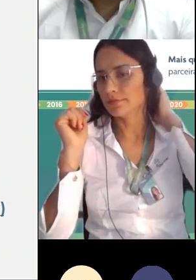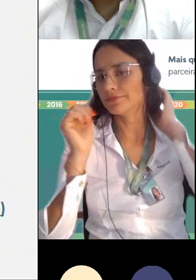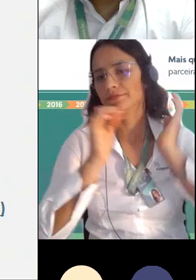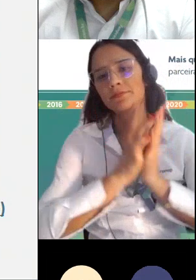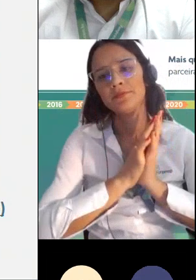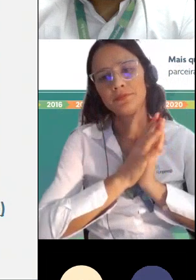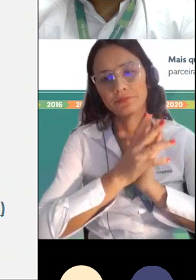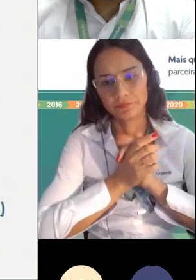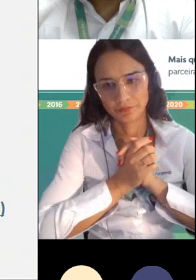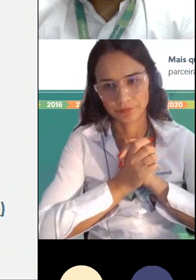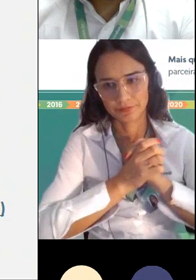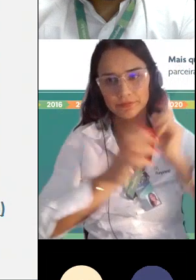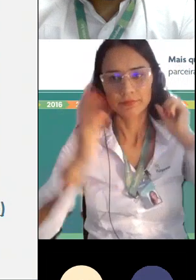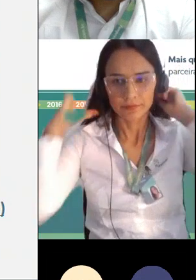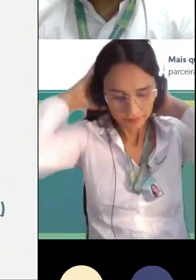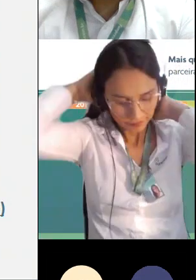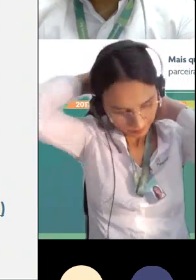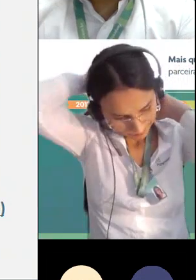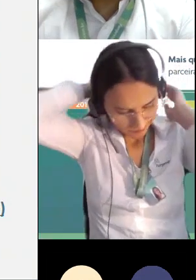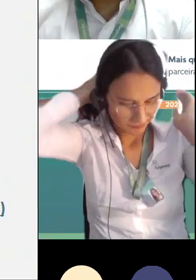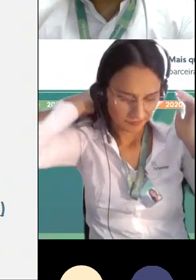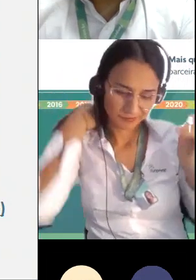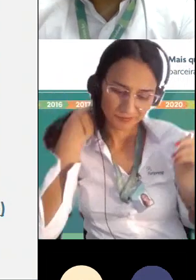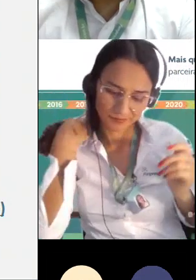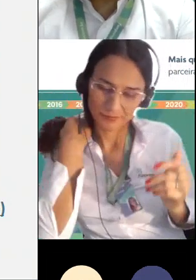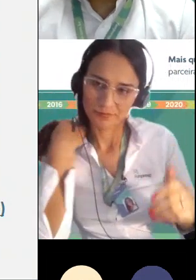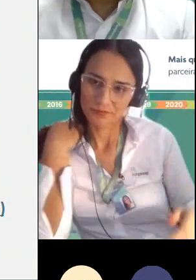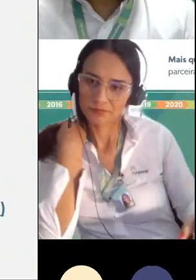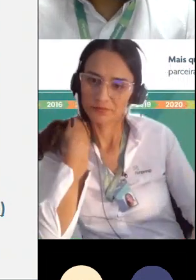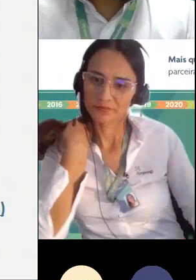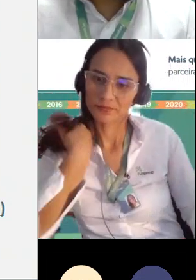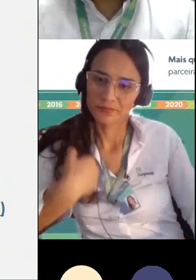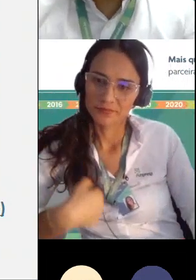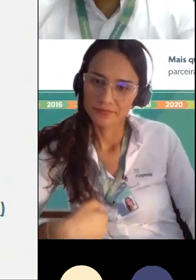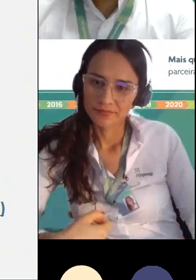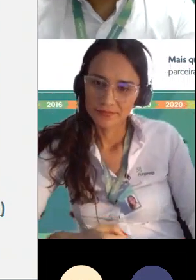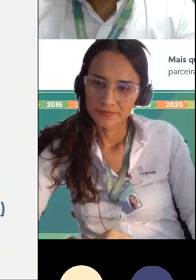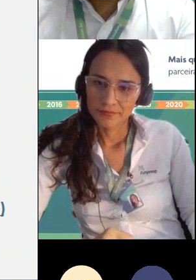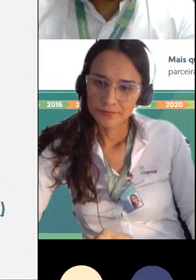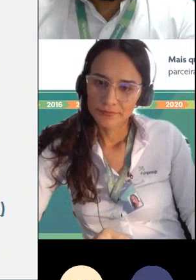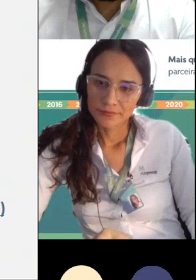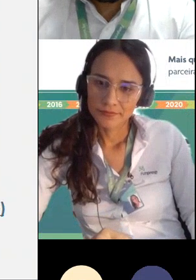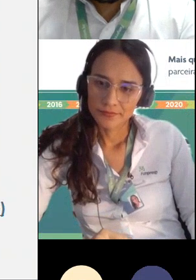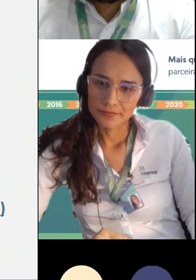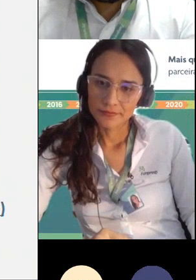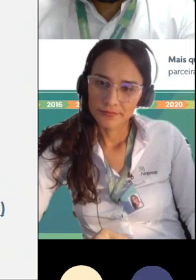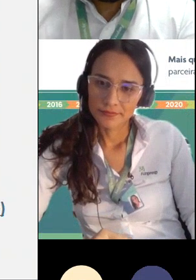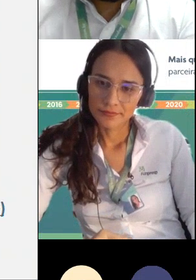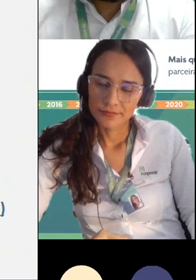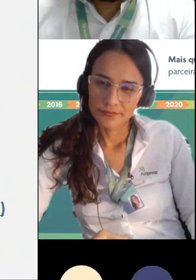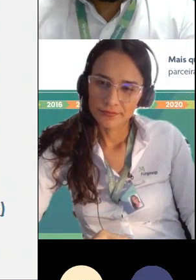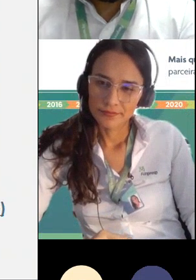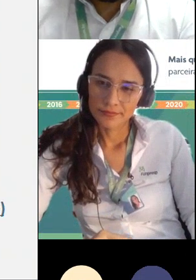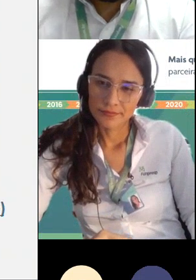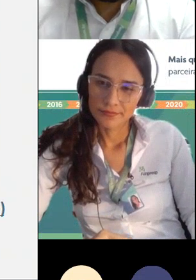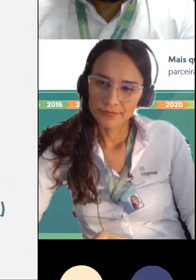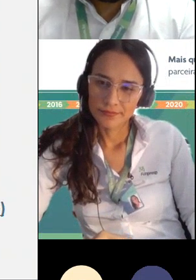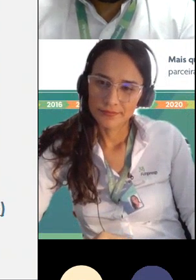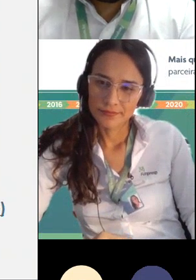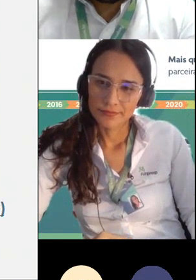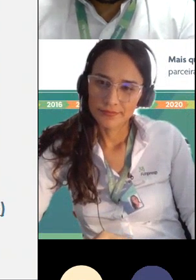a média de todas as bases de contribuição e vamos verificar quantos anos de contribuição o servidor tinha quando